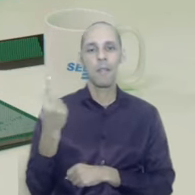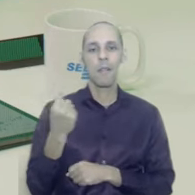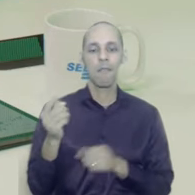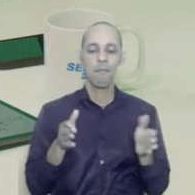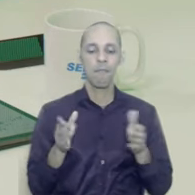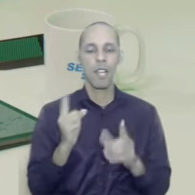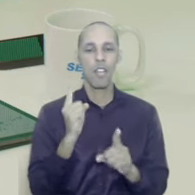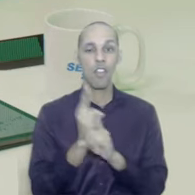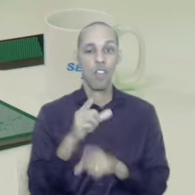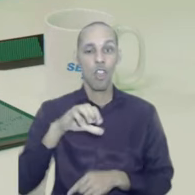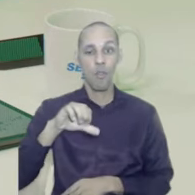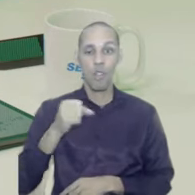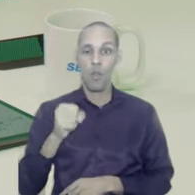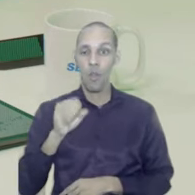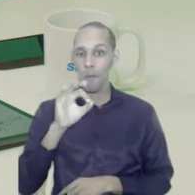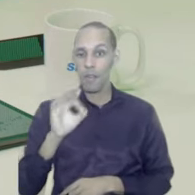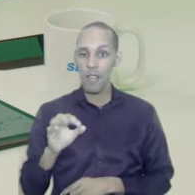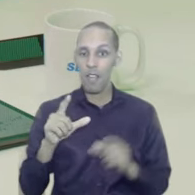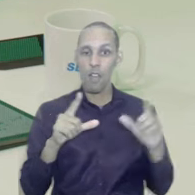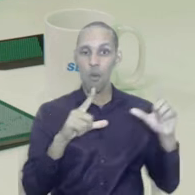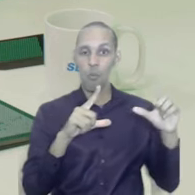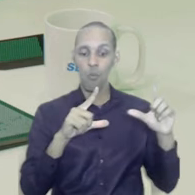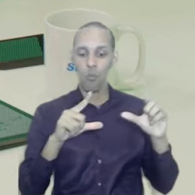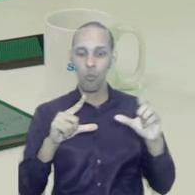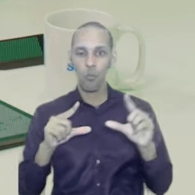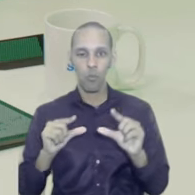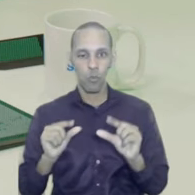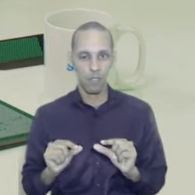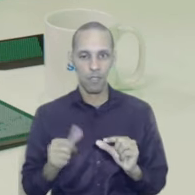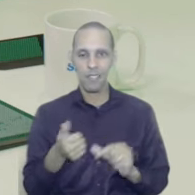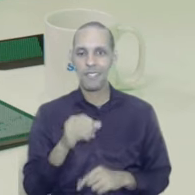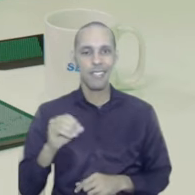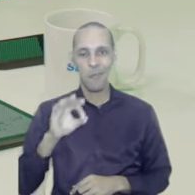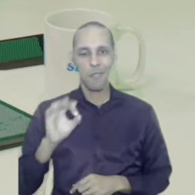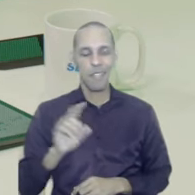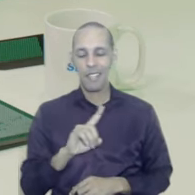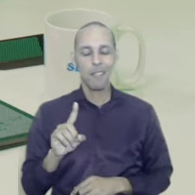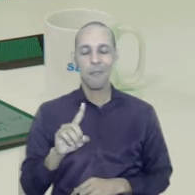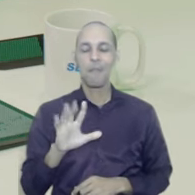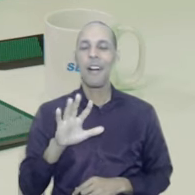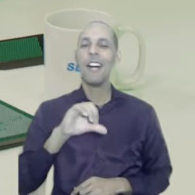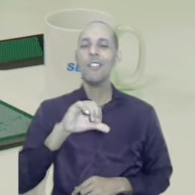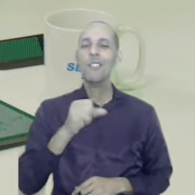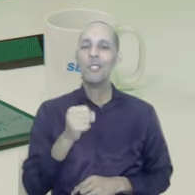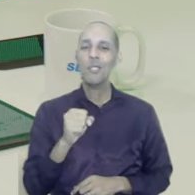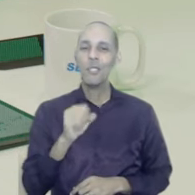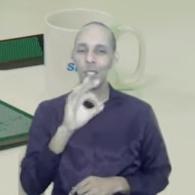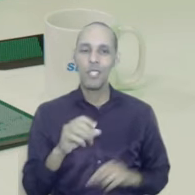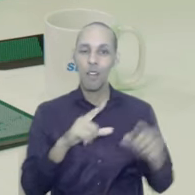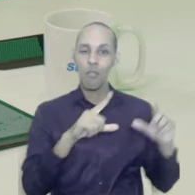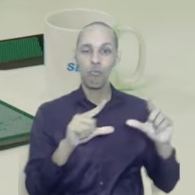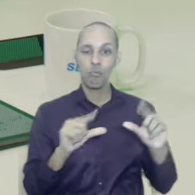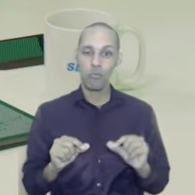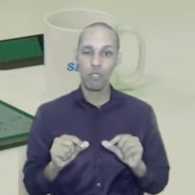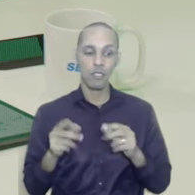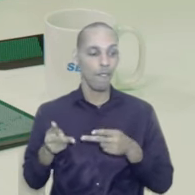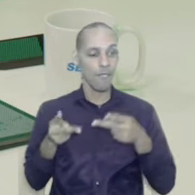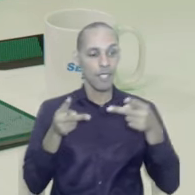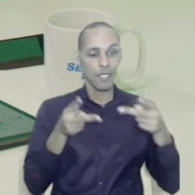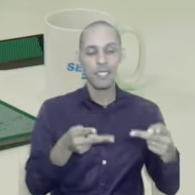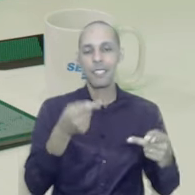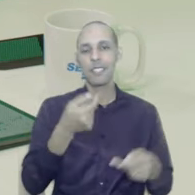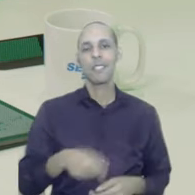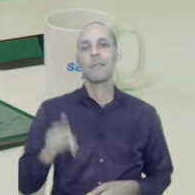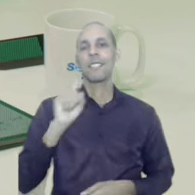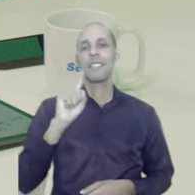em 98% né não é não é 100% para não ficar chato e a necessidade de visita campo então